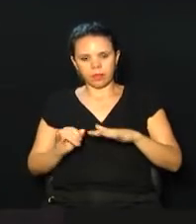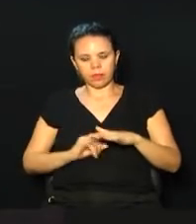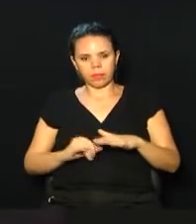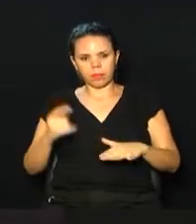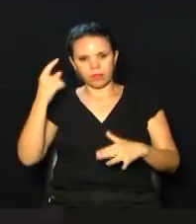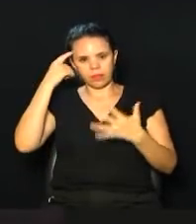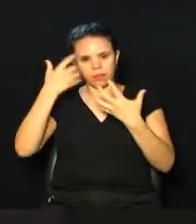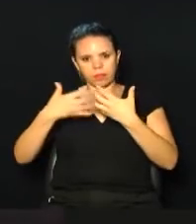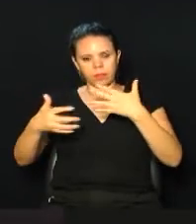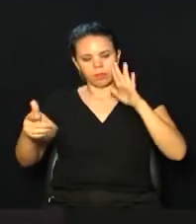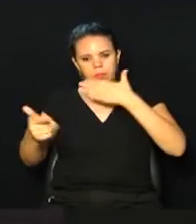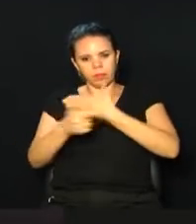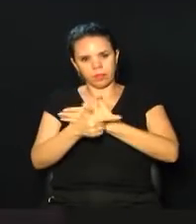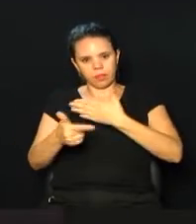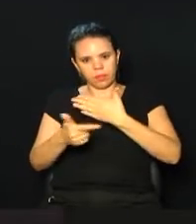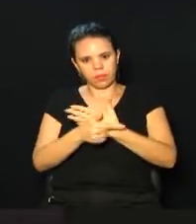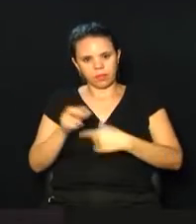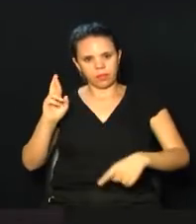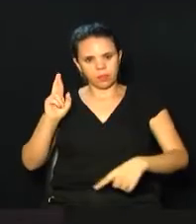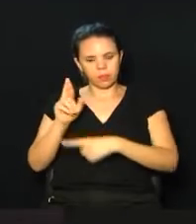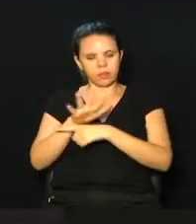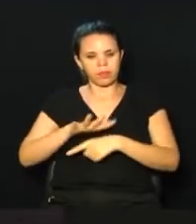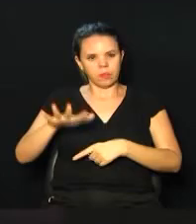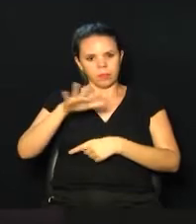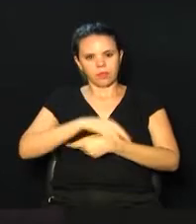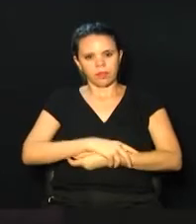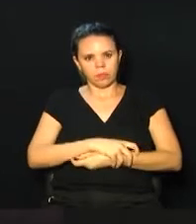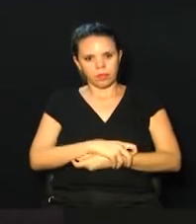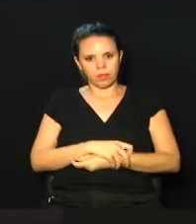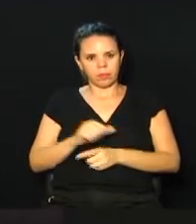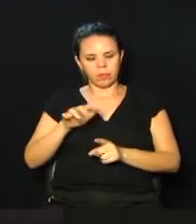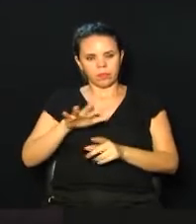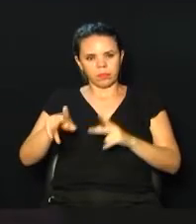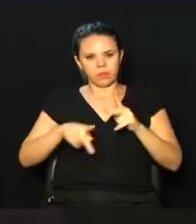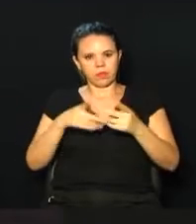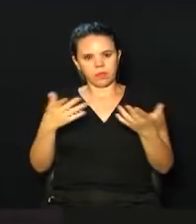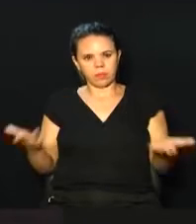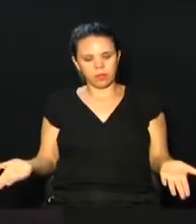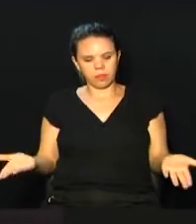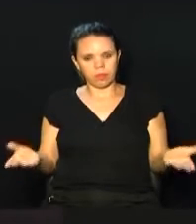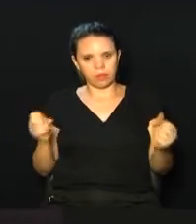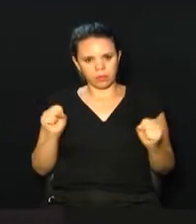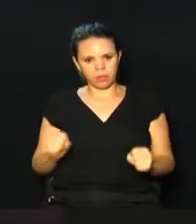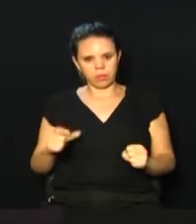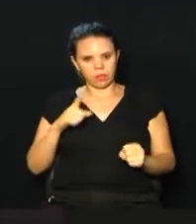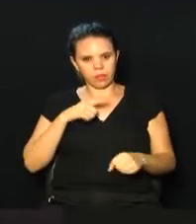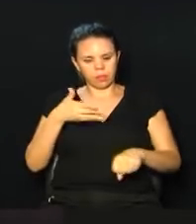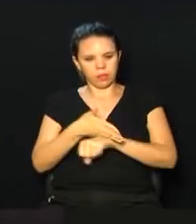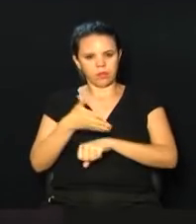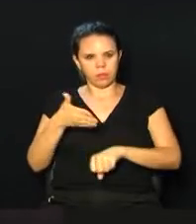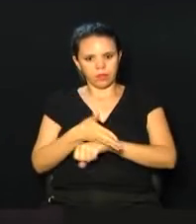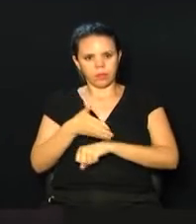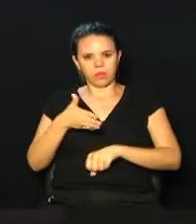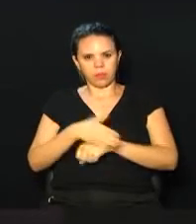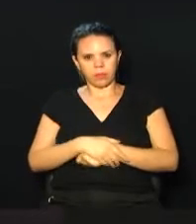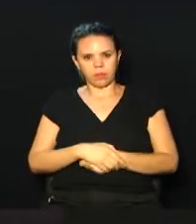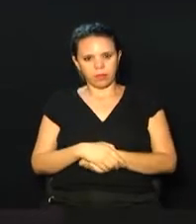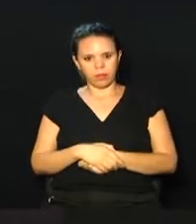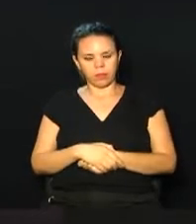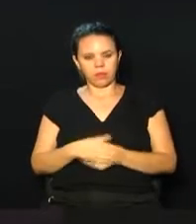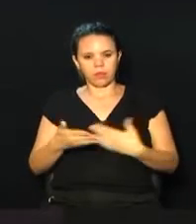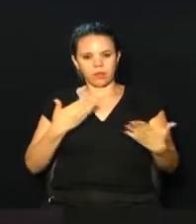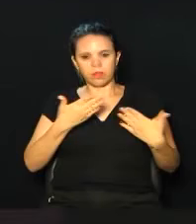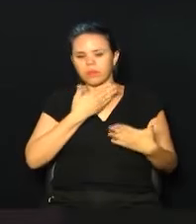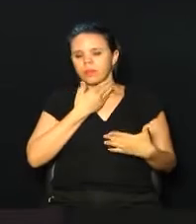esse papel de representativa da sociedade, ela poderá participar desse